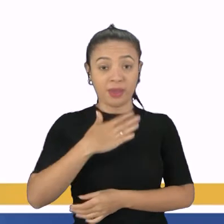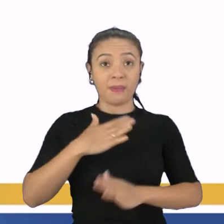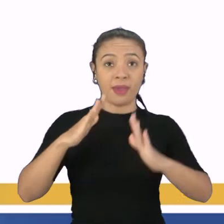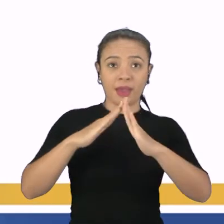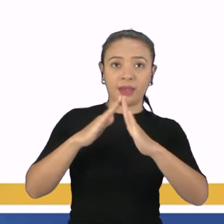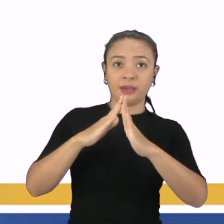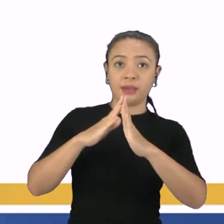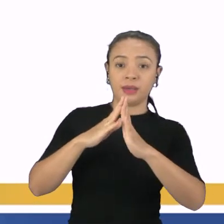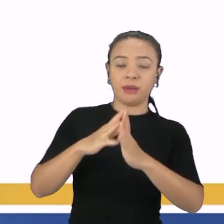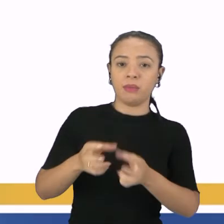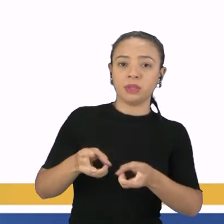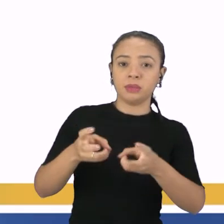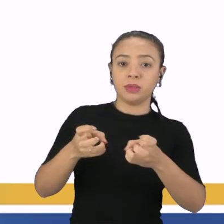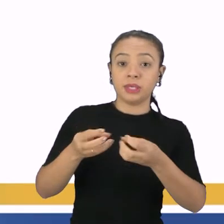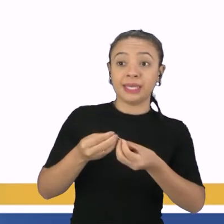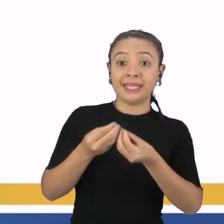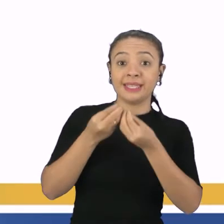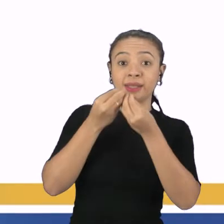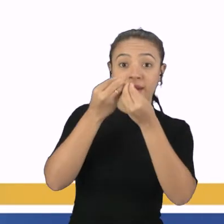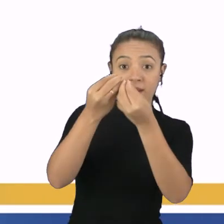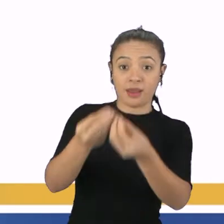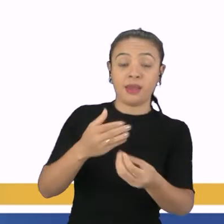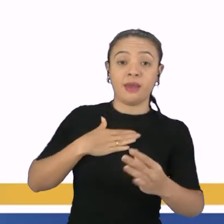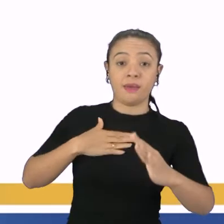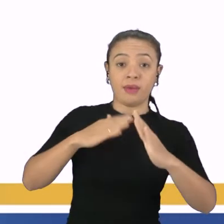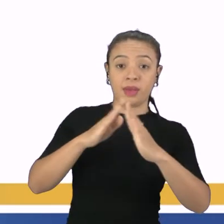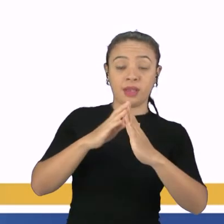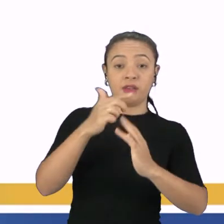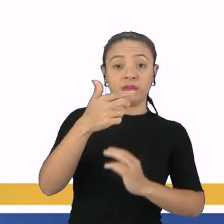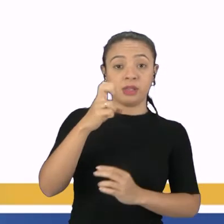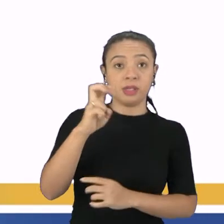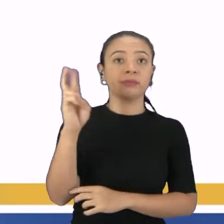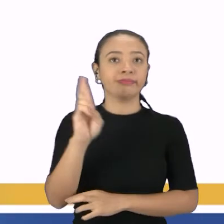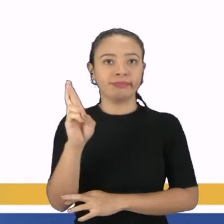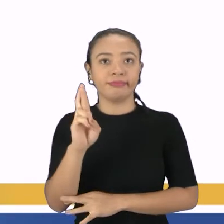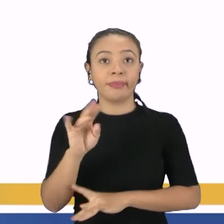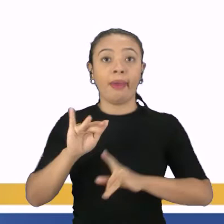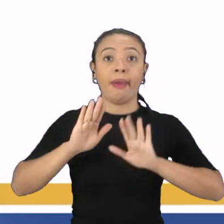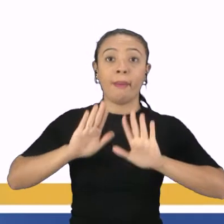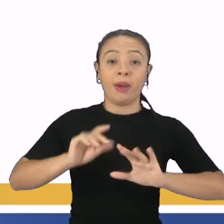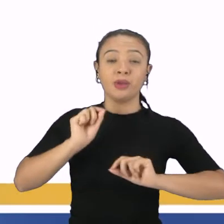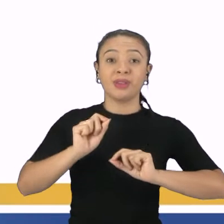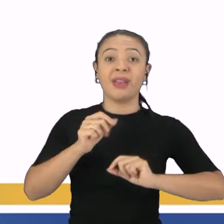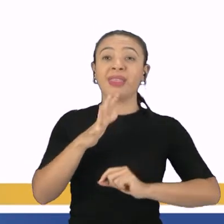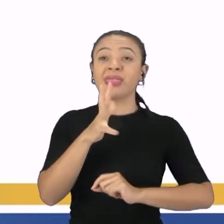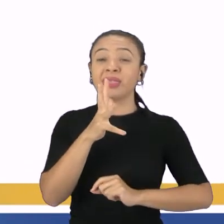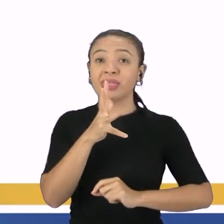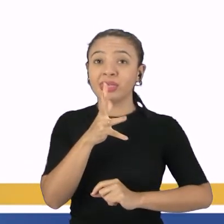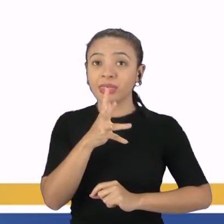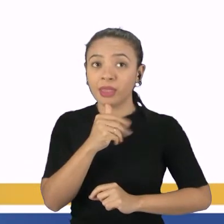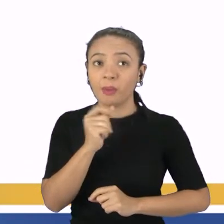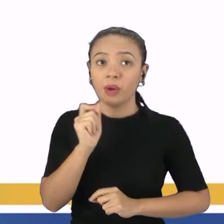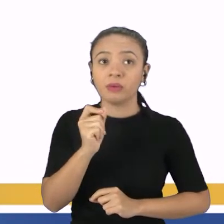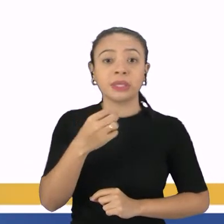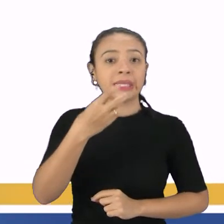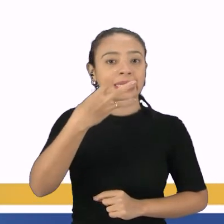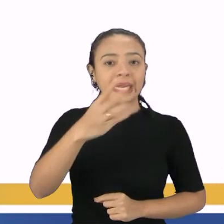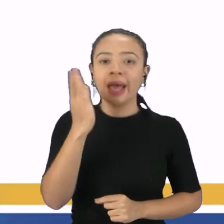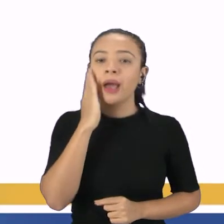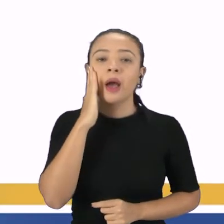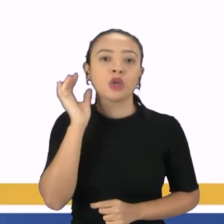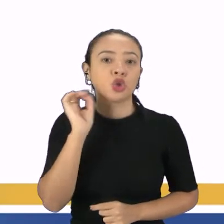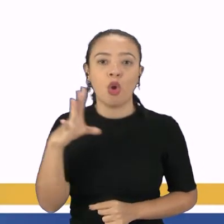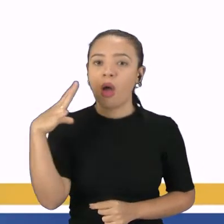constou que a entrega seria no valor de R$ 25, mas o prazo teria a vantagem de ser em 3 dias